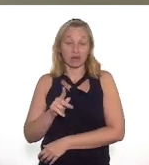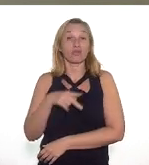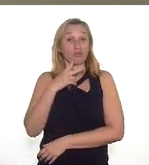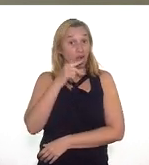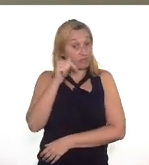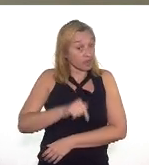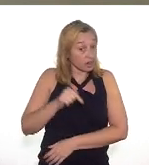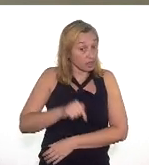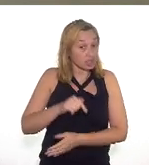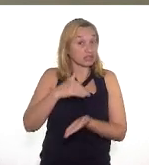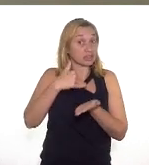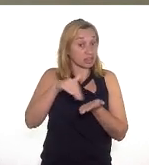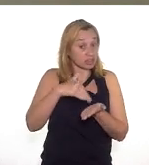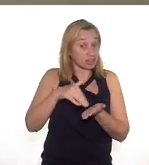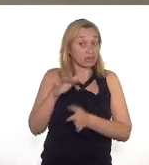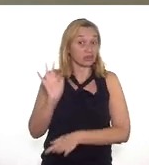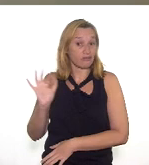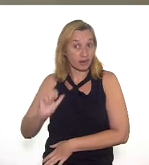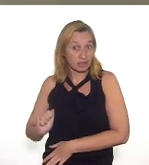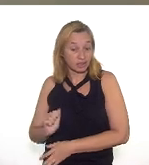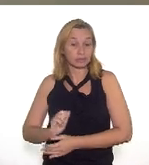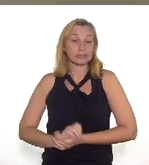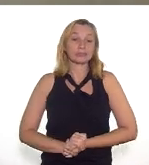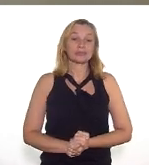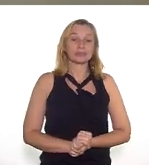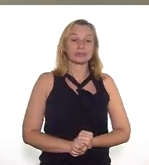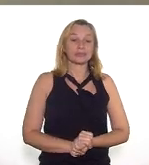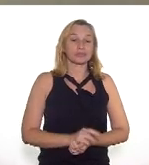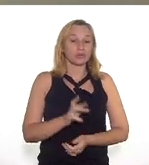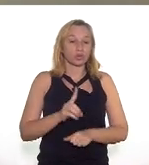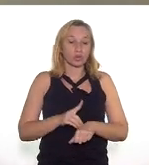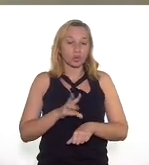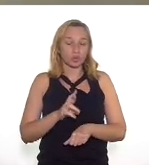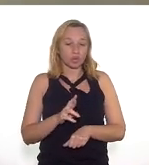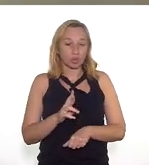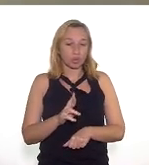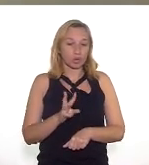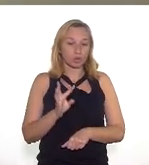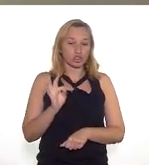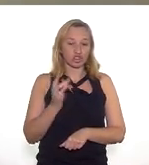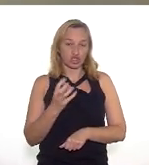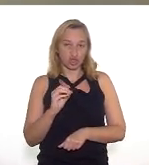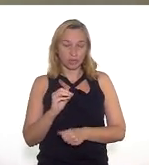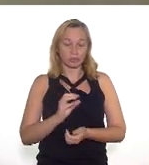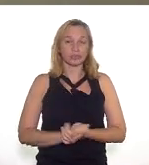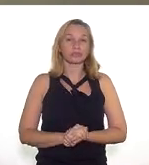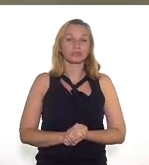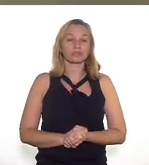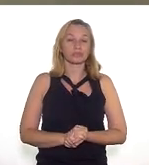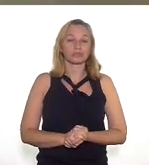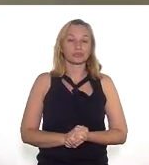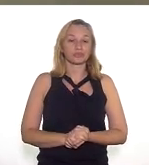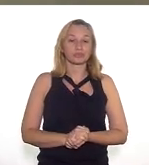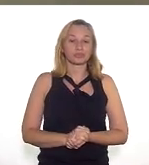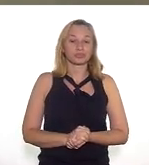aqui pela Secretaria de Fazenda, doutor Thiago Neves, que